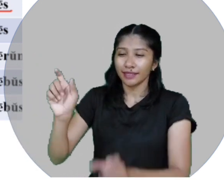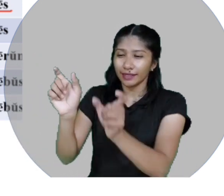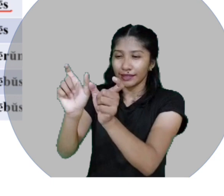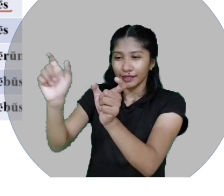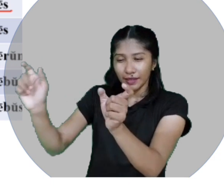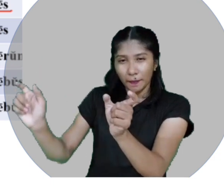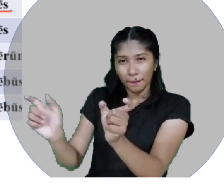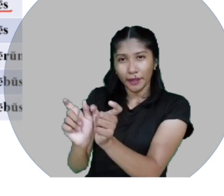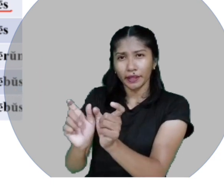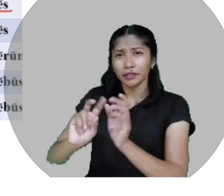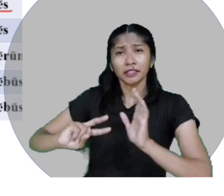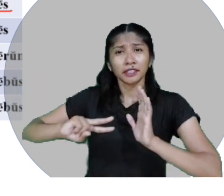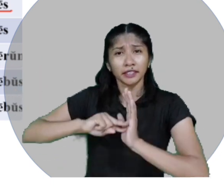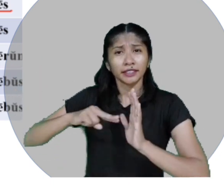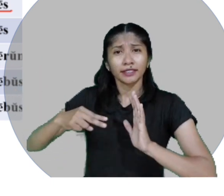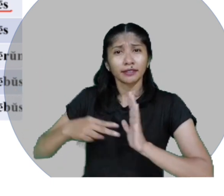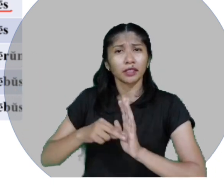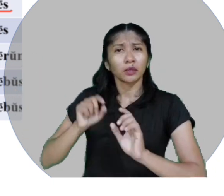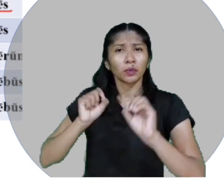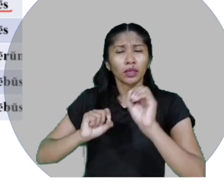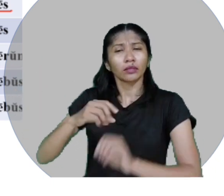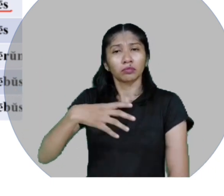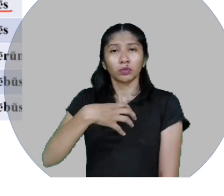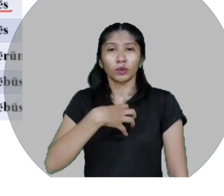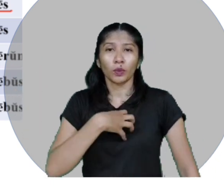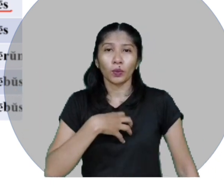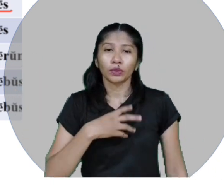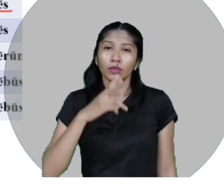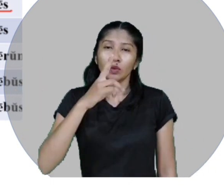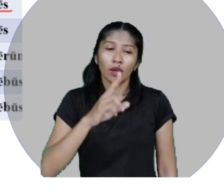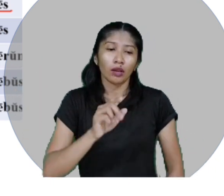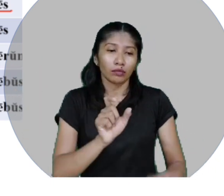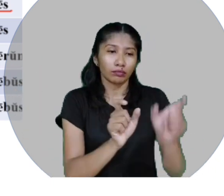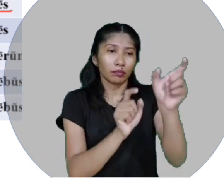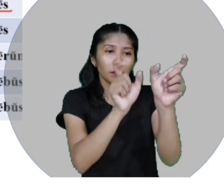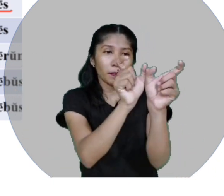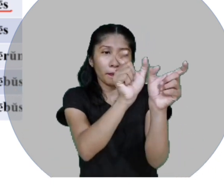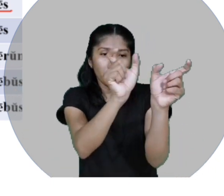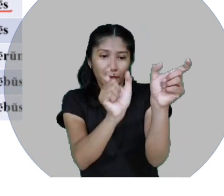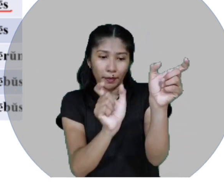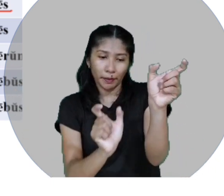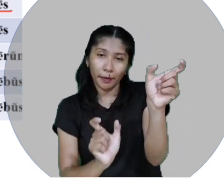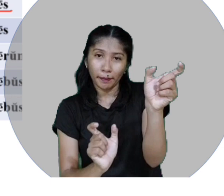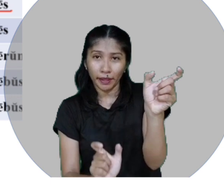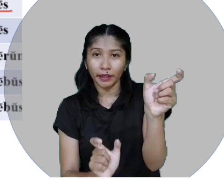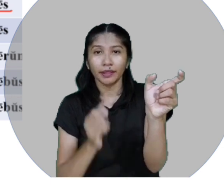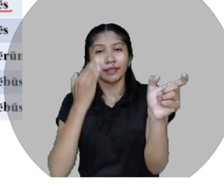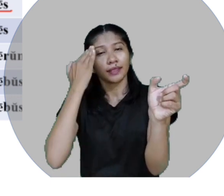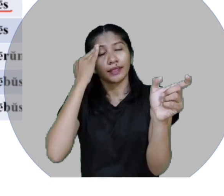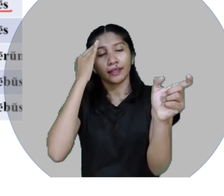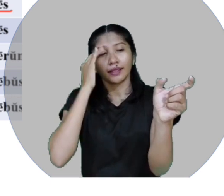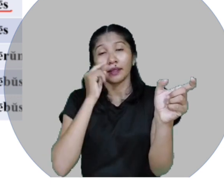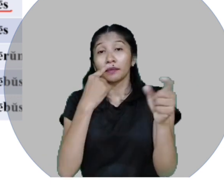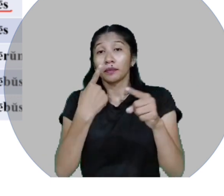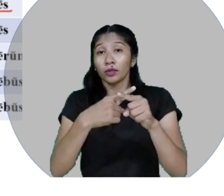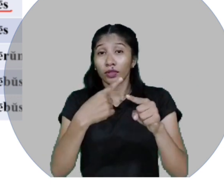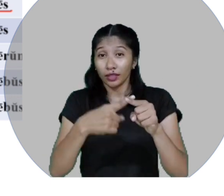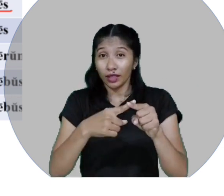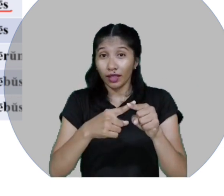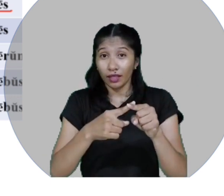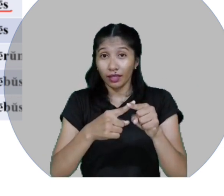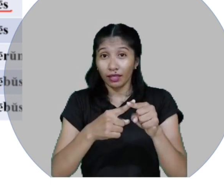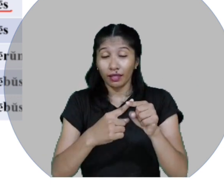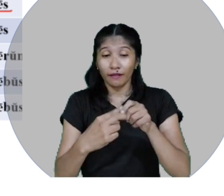forma do vocativo plural, e saberemos a diferença por causa dos verbos, em que o primeiro está